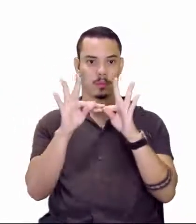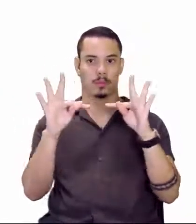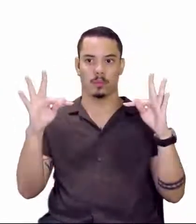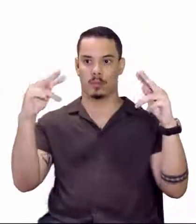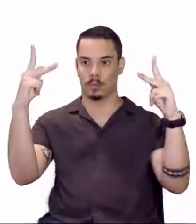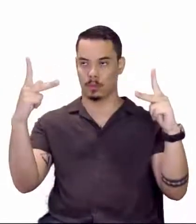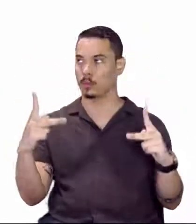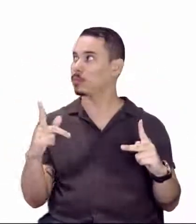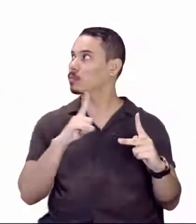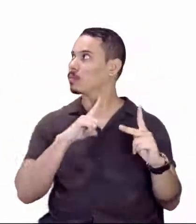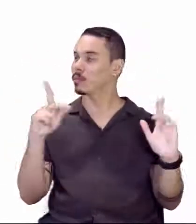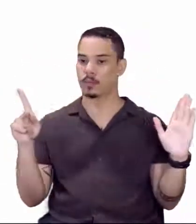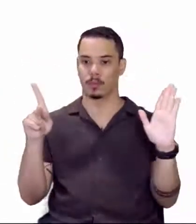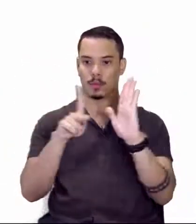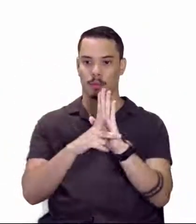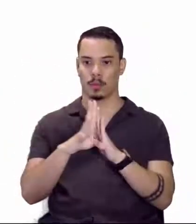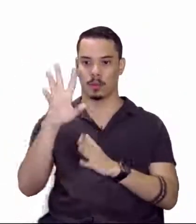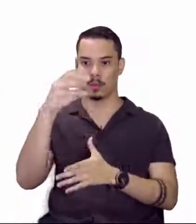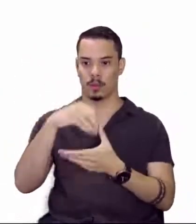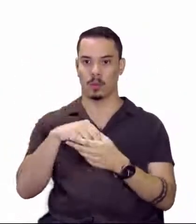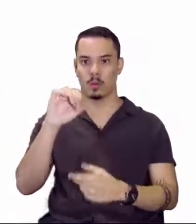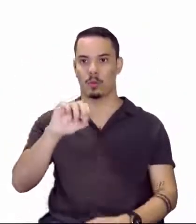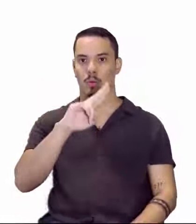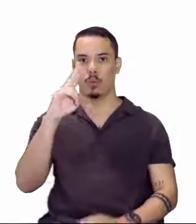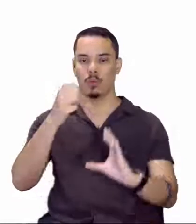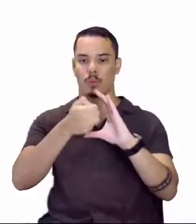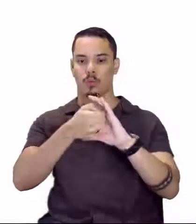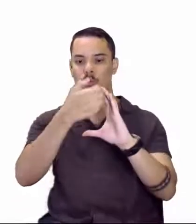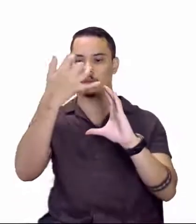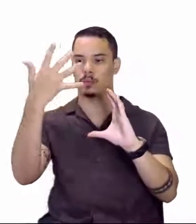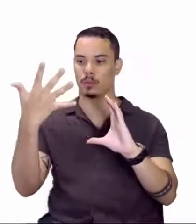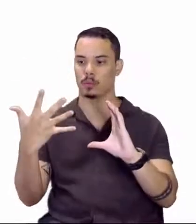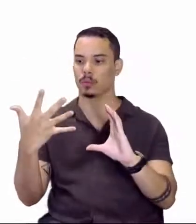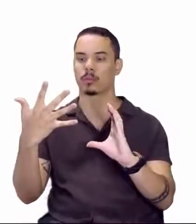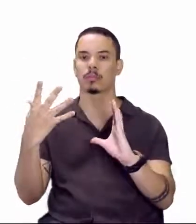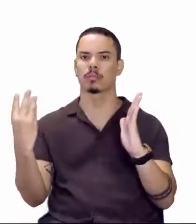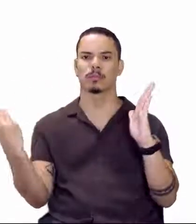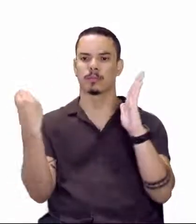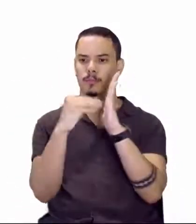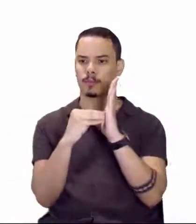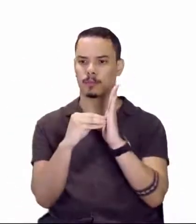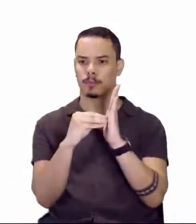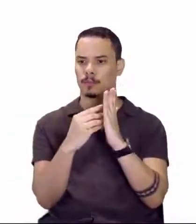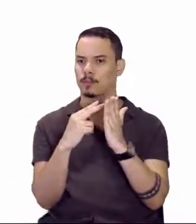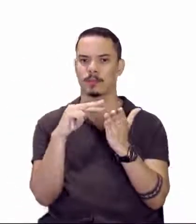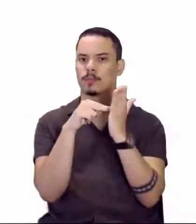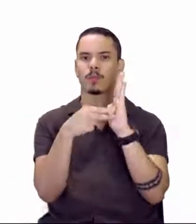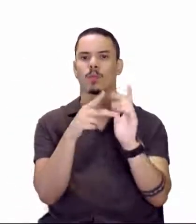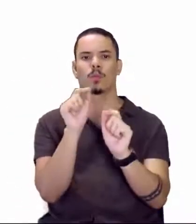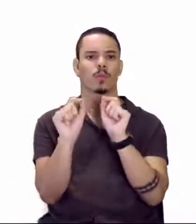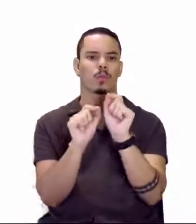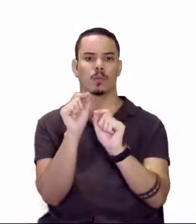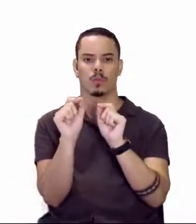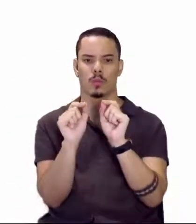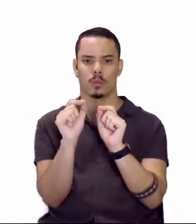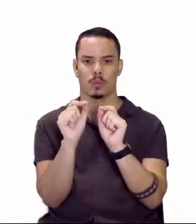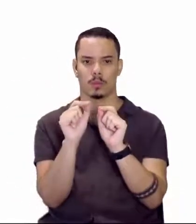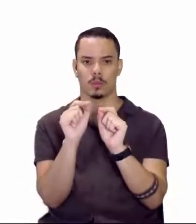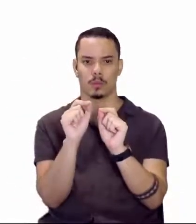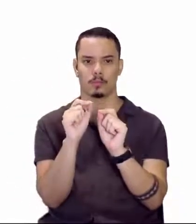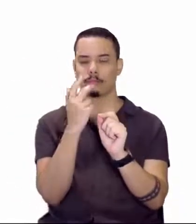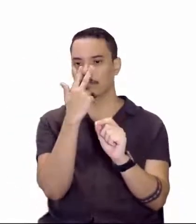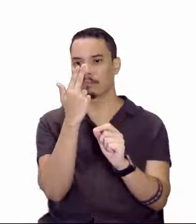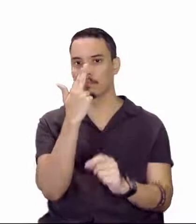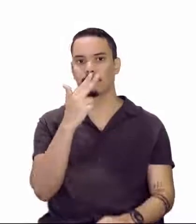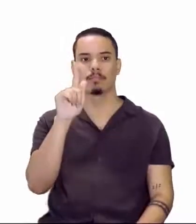possuem propriedades ou características que caracterizam-se no como um